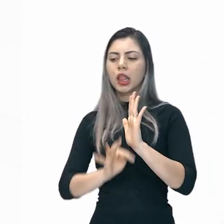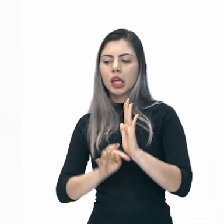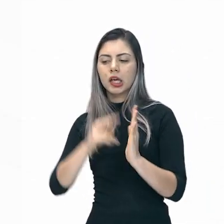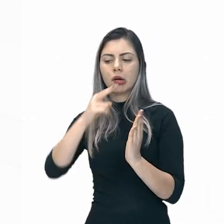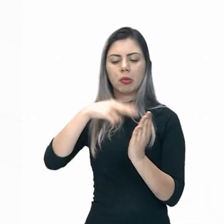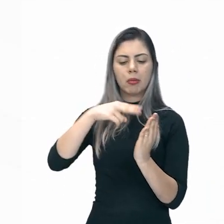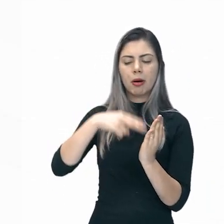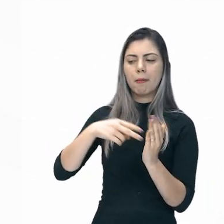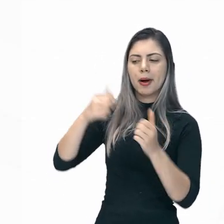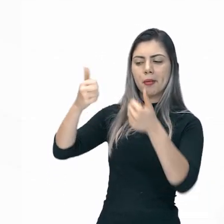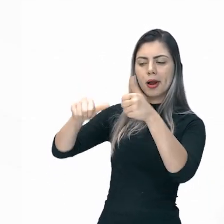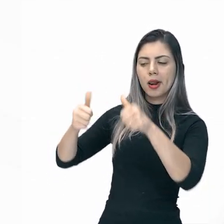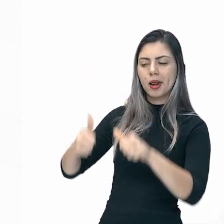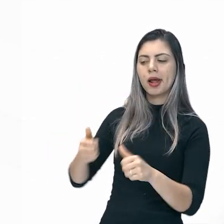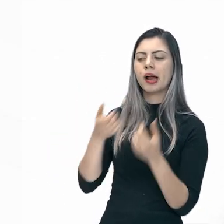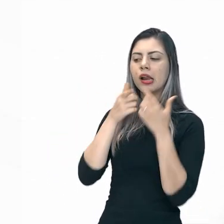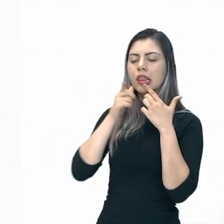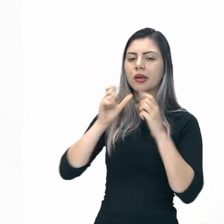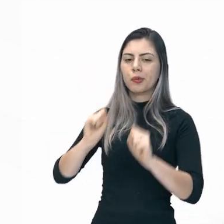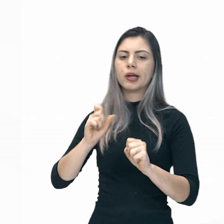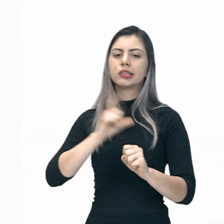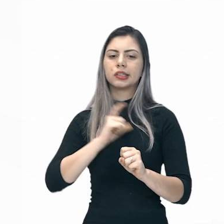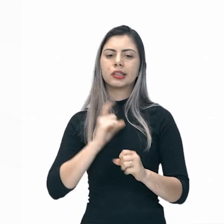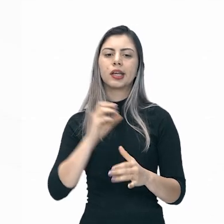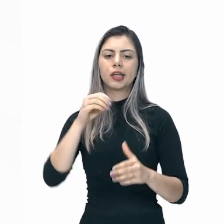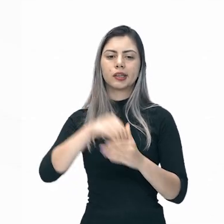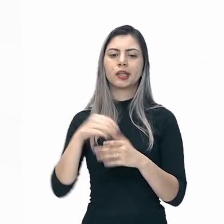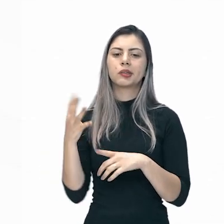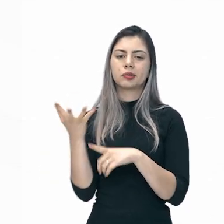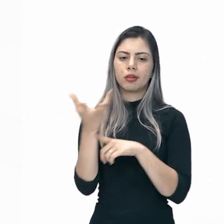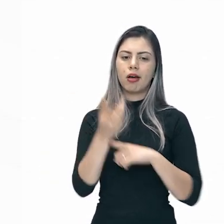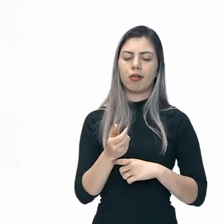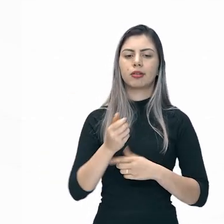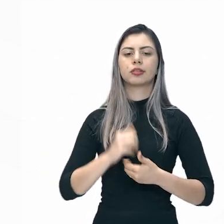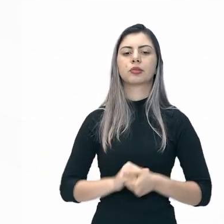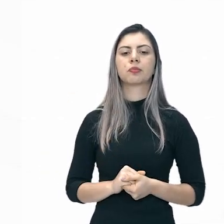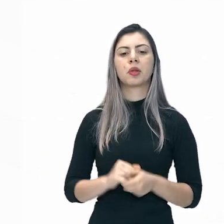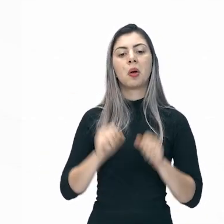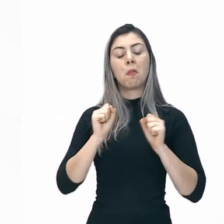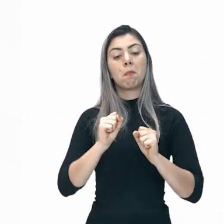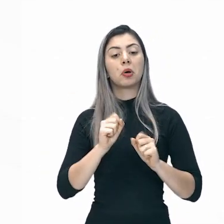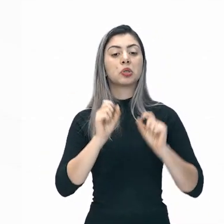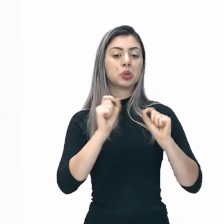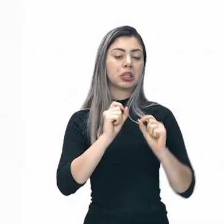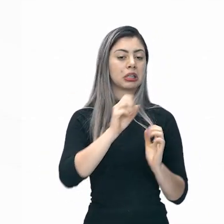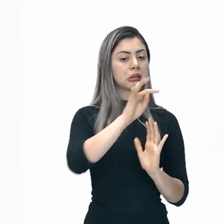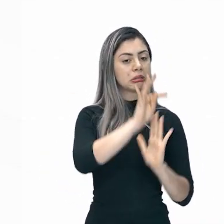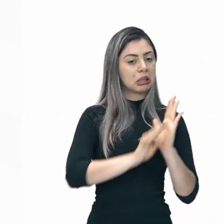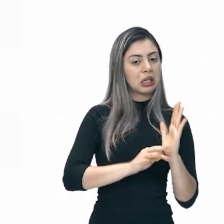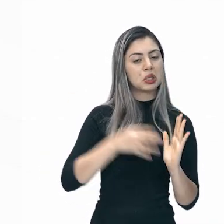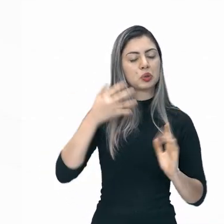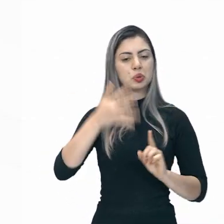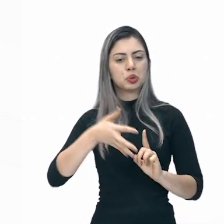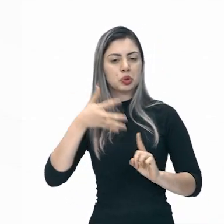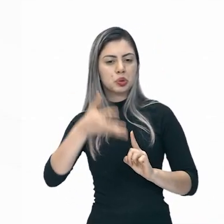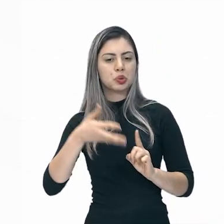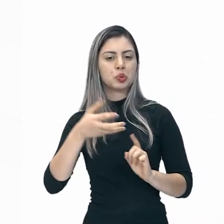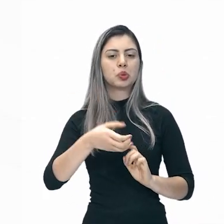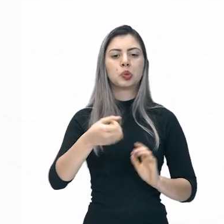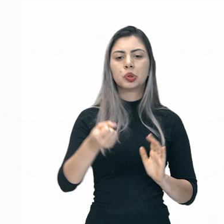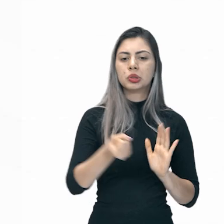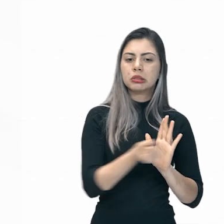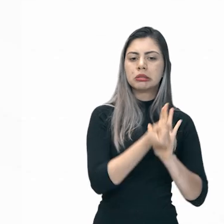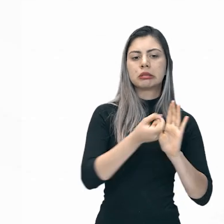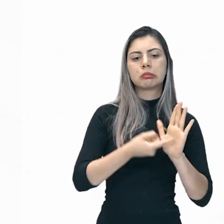elementos linguísticos presentes em obras artísticas. Isso pode incluir análise de texto, discursos, símbolos, metáforas